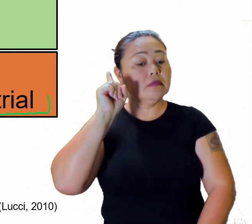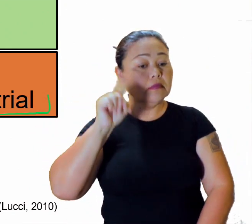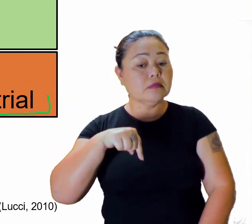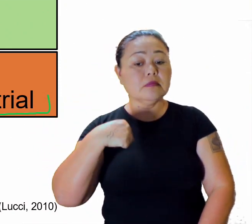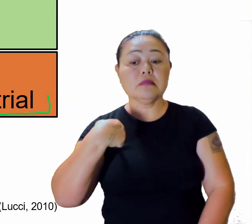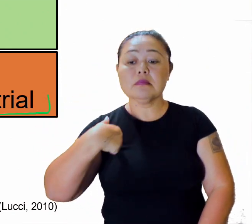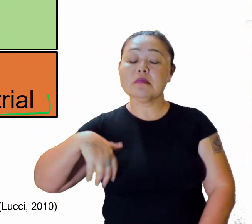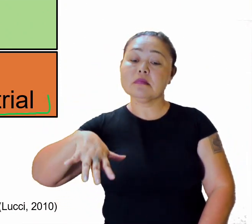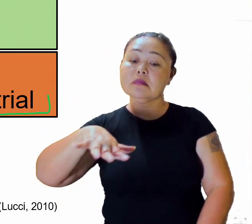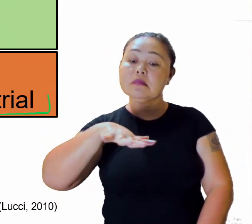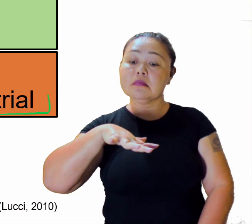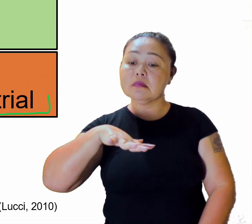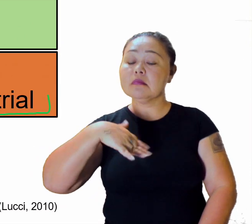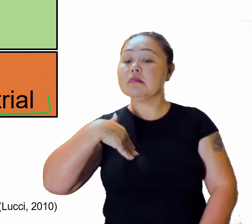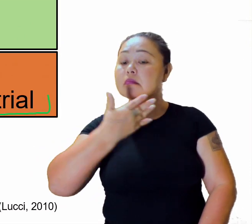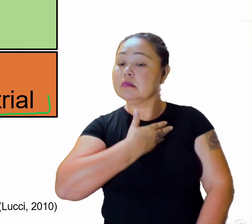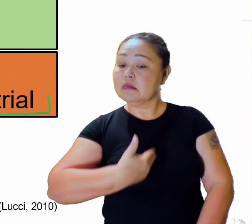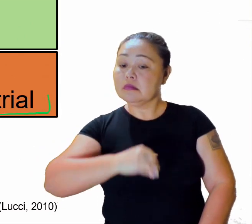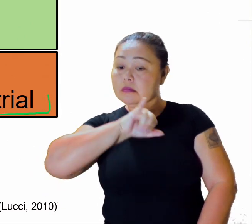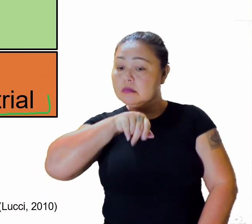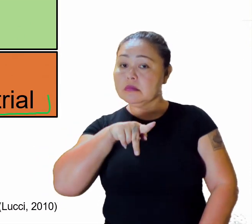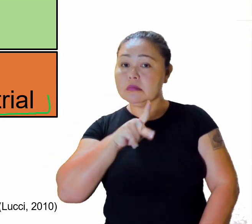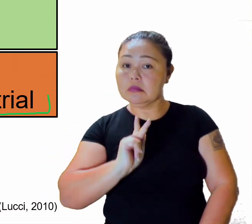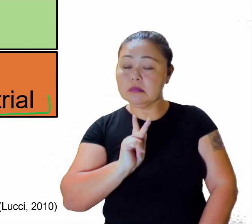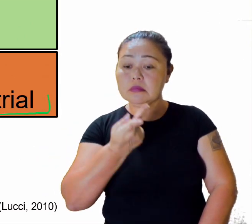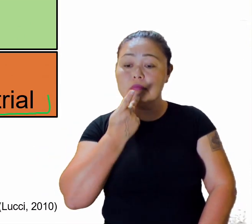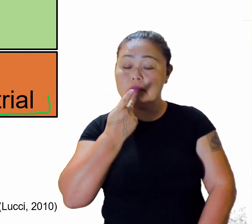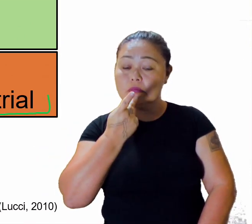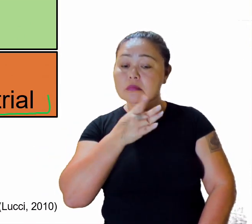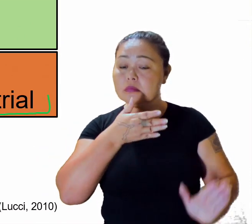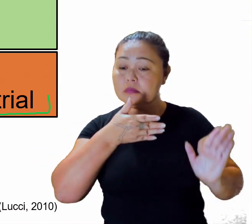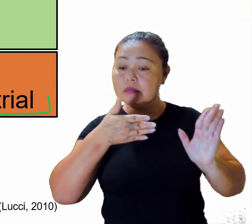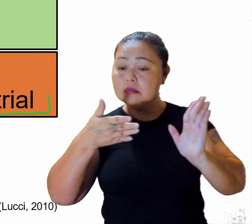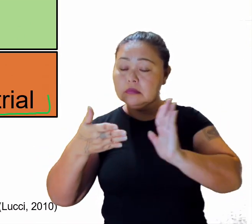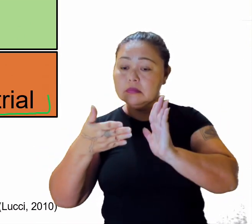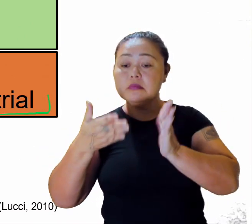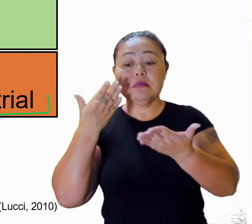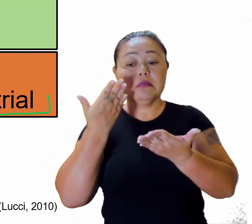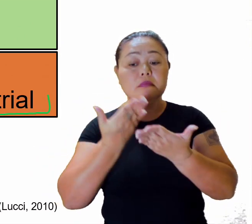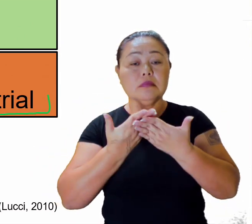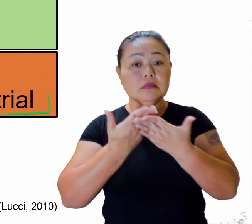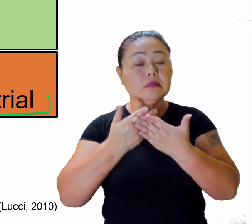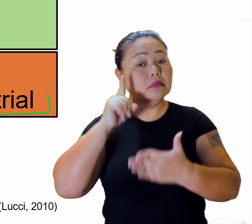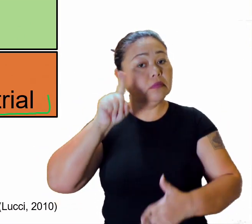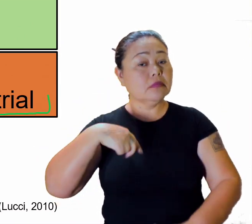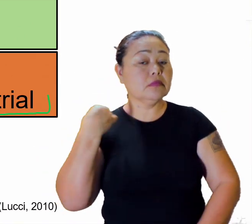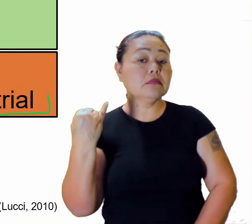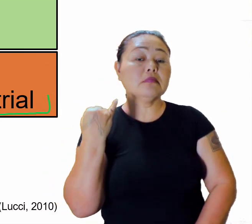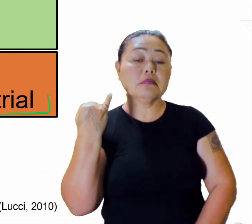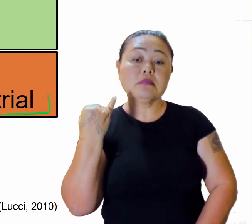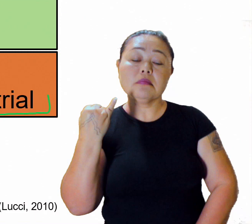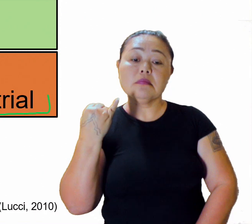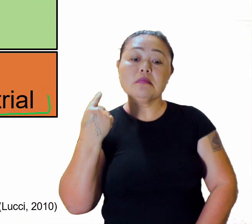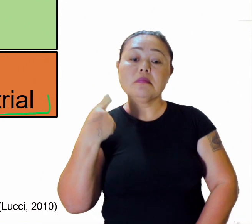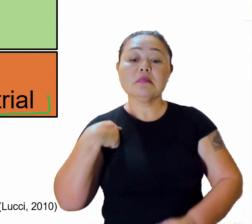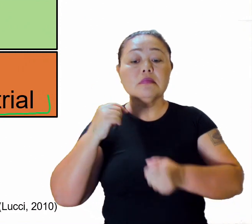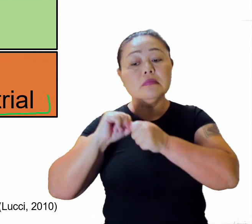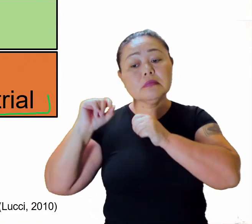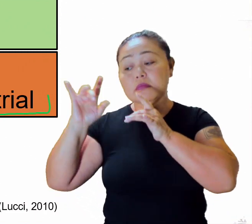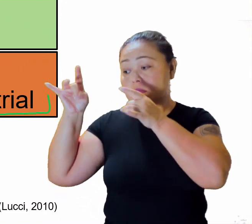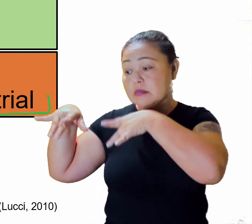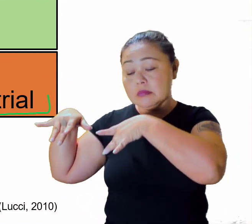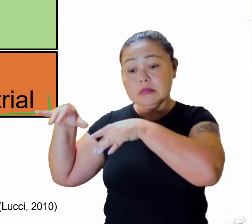Principalmente ali no governo JK, não é isso? JK, falamos durante a aula. Isso é importante demais. E o êxodo rural lá no